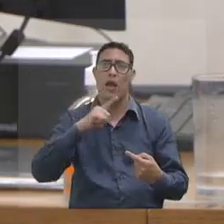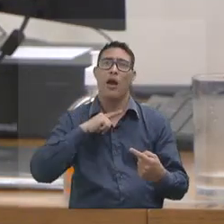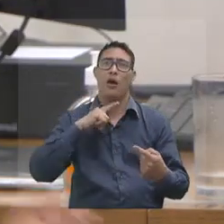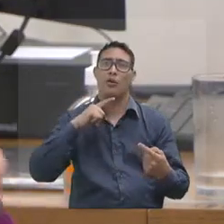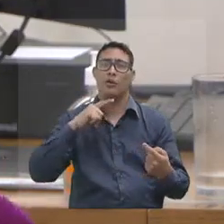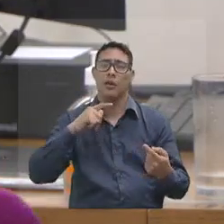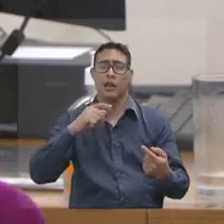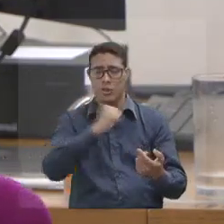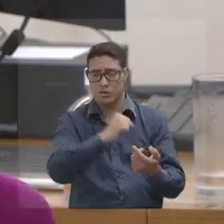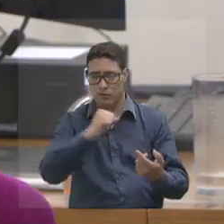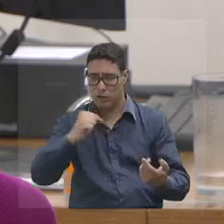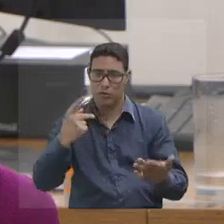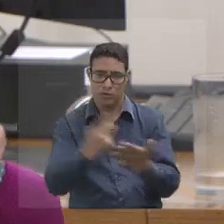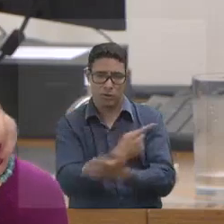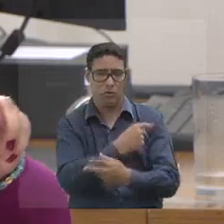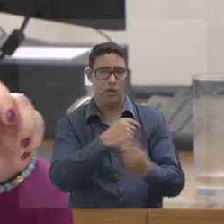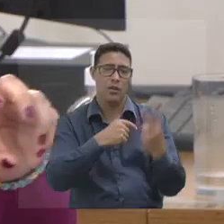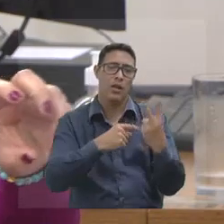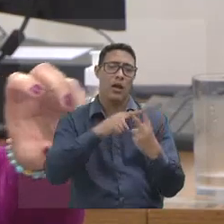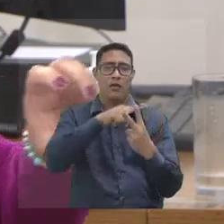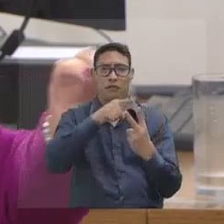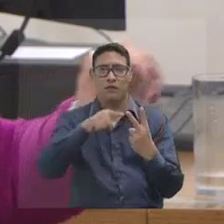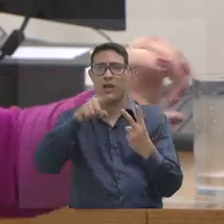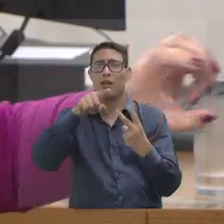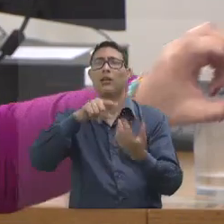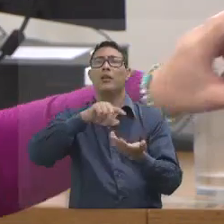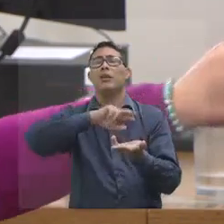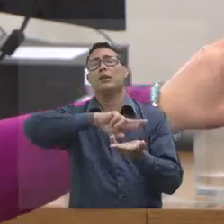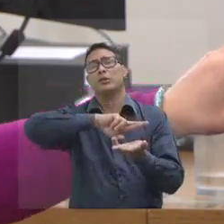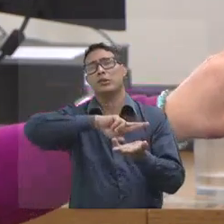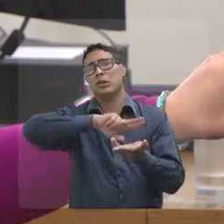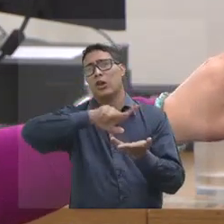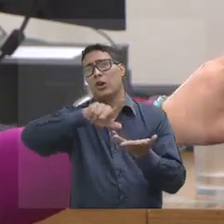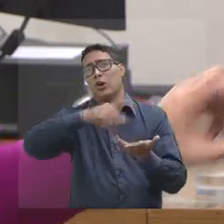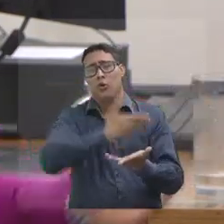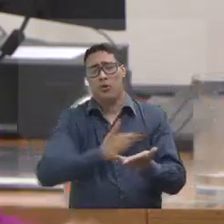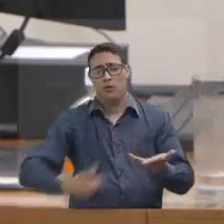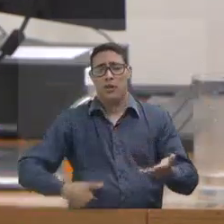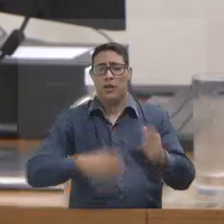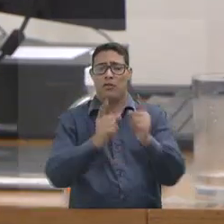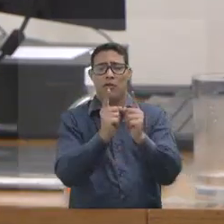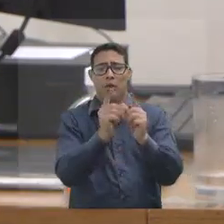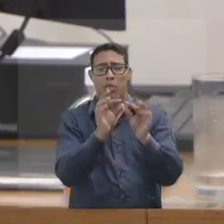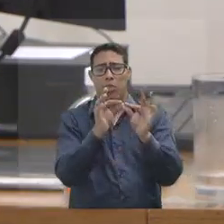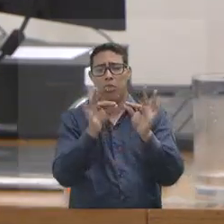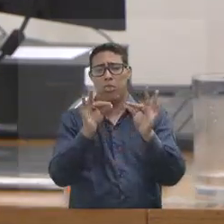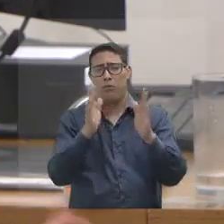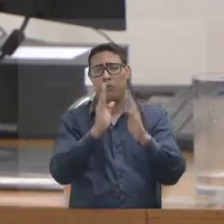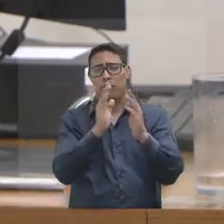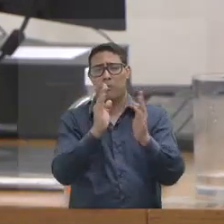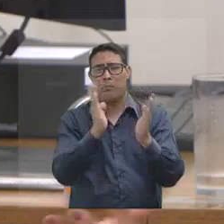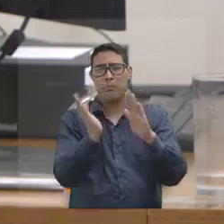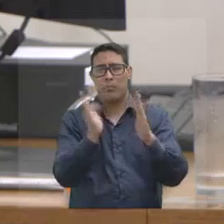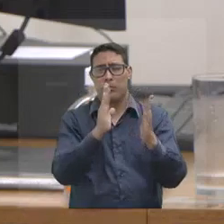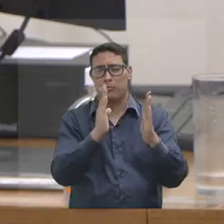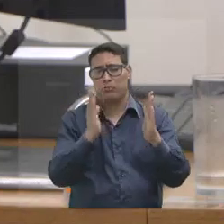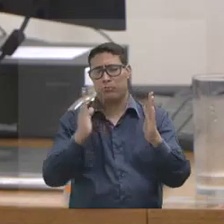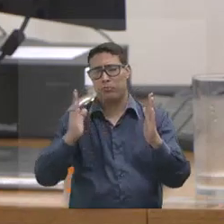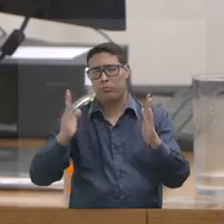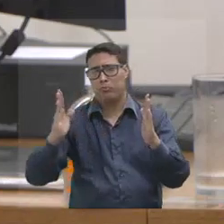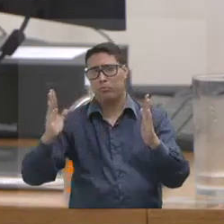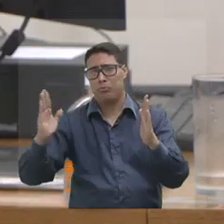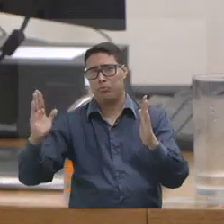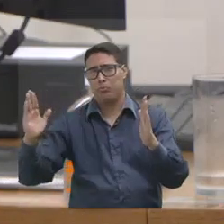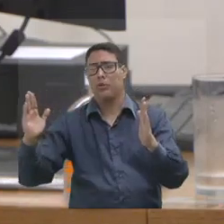vale o governo foi estendendo esticando ao máximo a sua regulamentação dado é que ainda